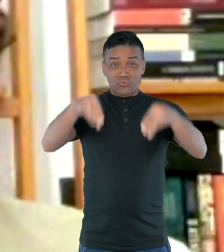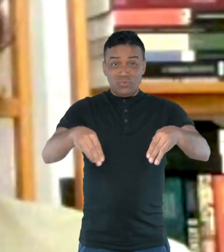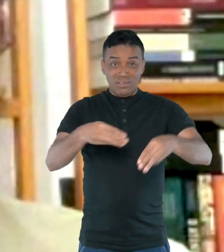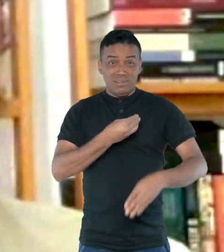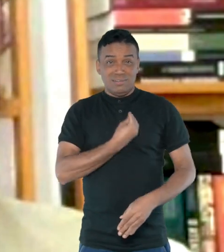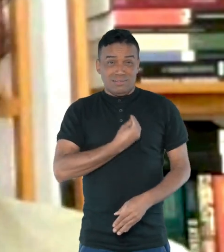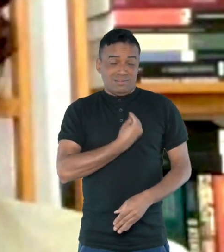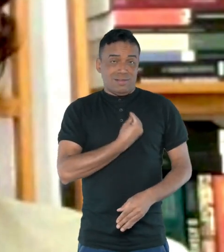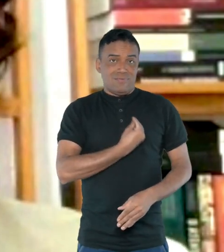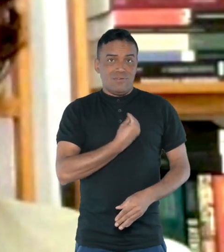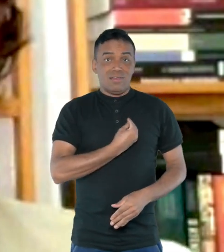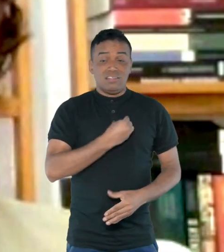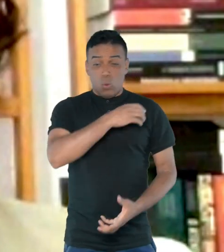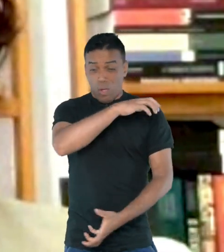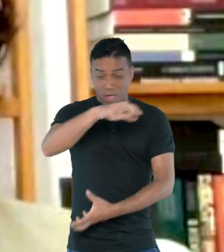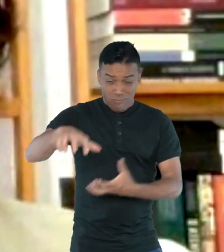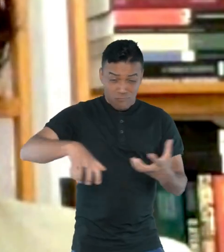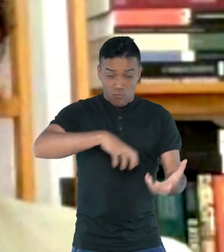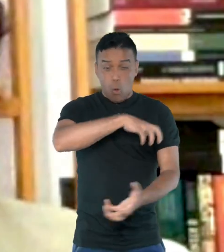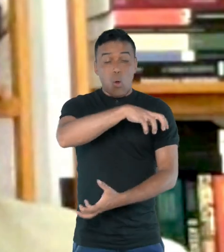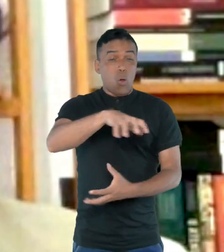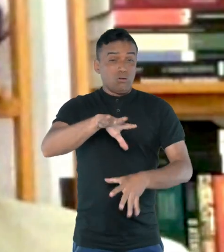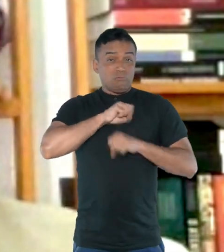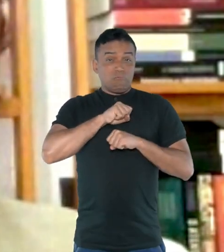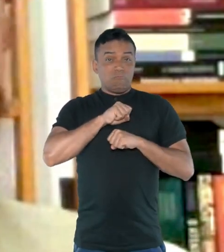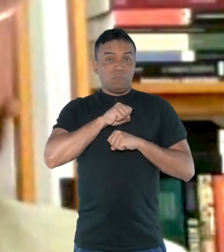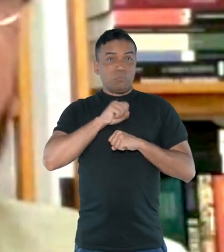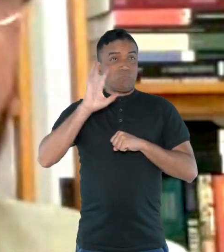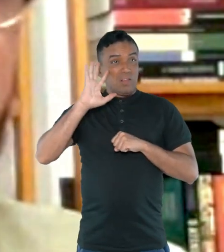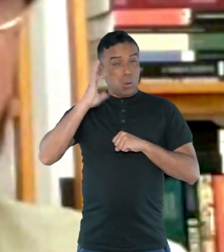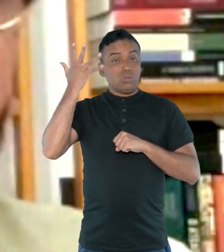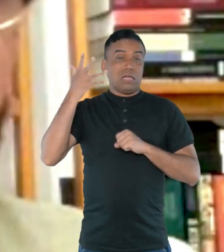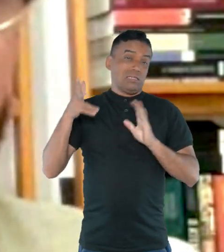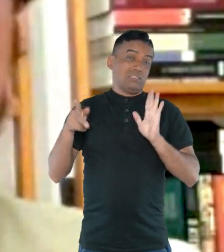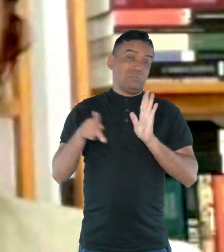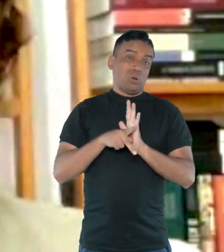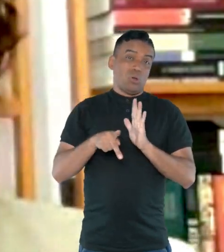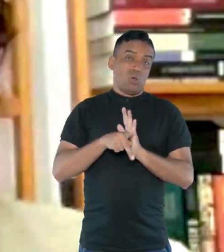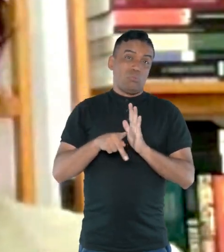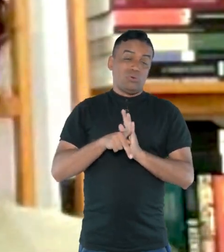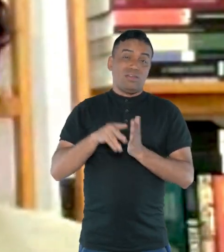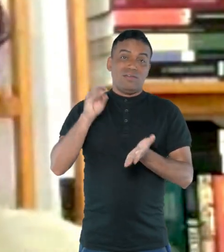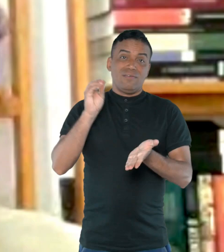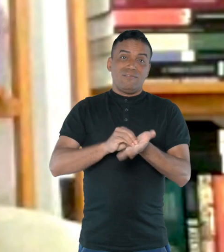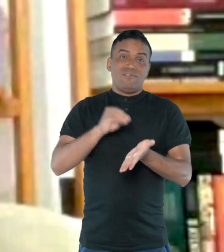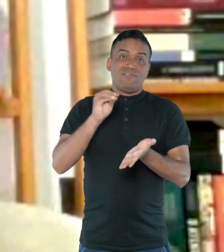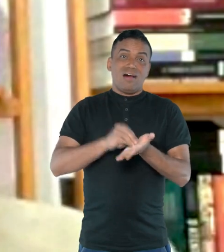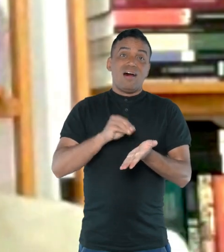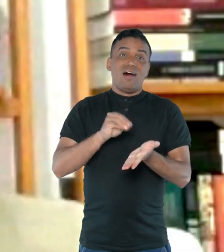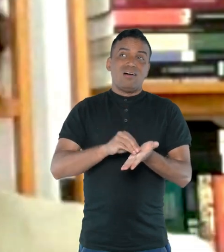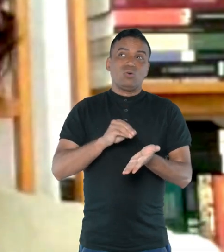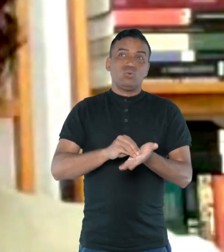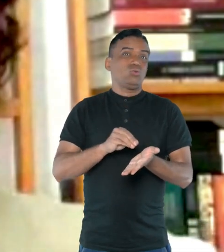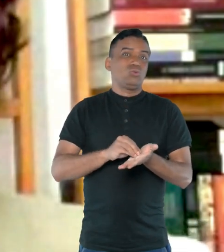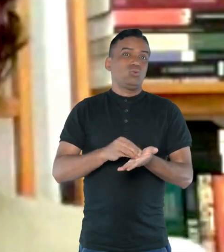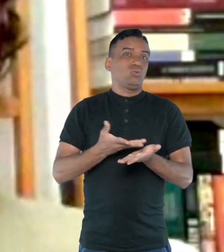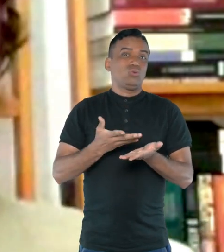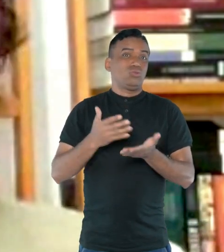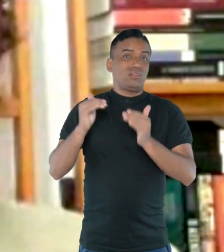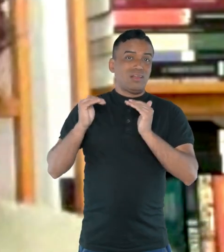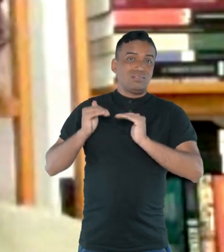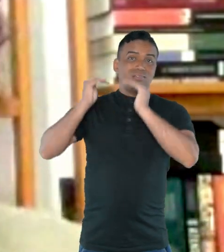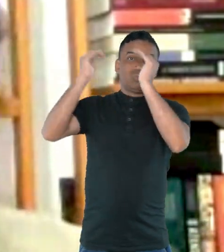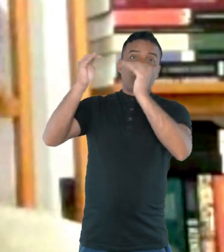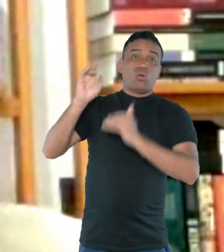se agarra a essa revolta de que tudo que acontece é proveniente de uma ausência, talvez, dessa força